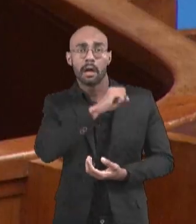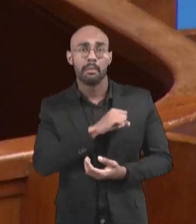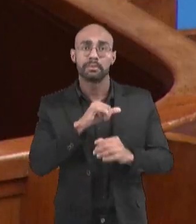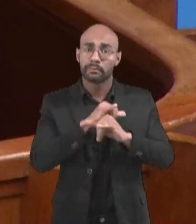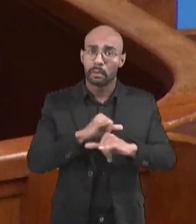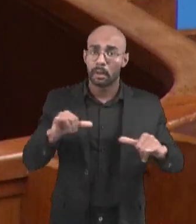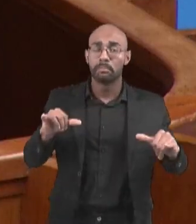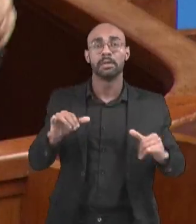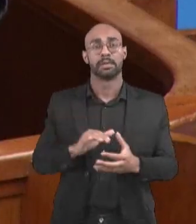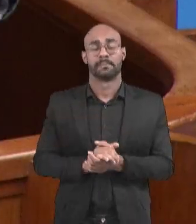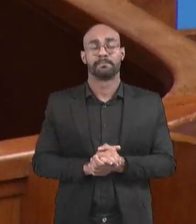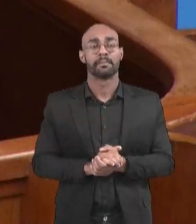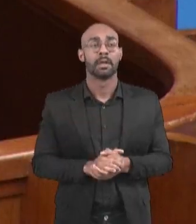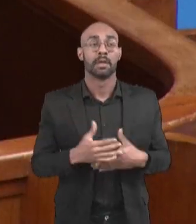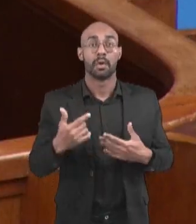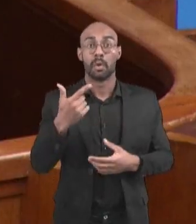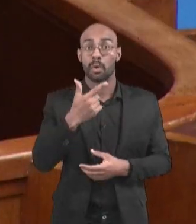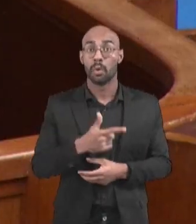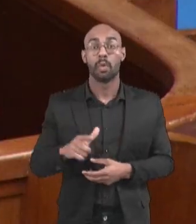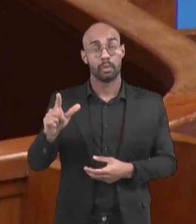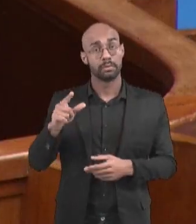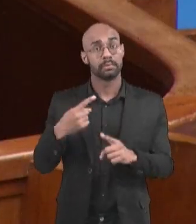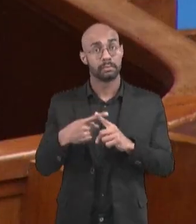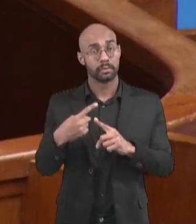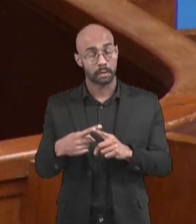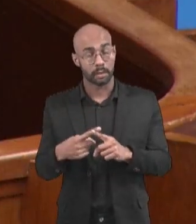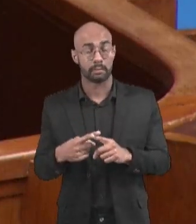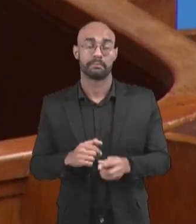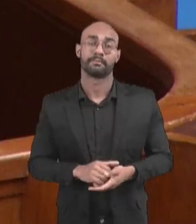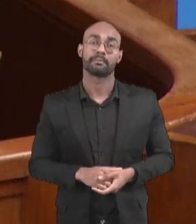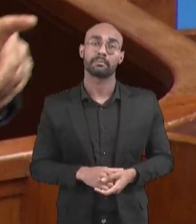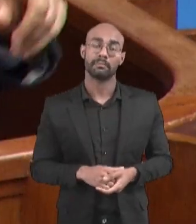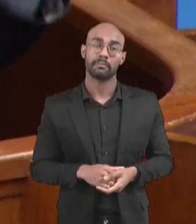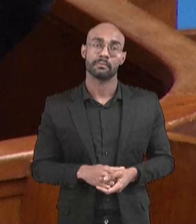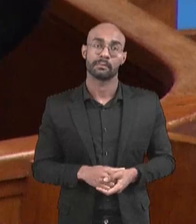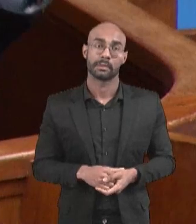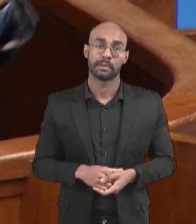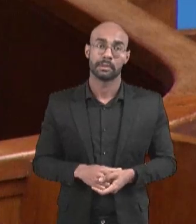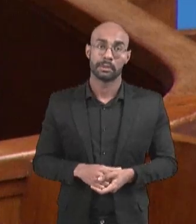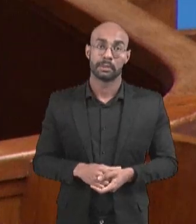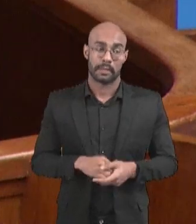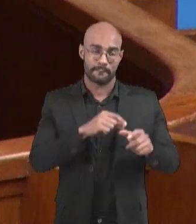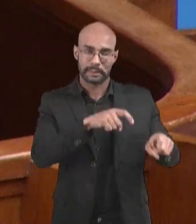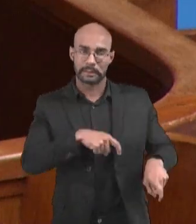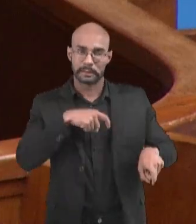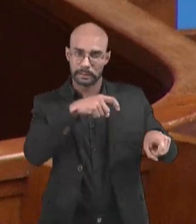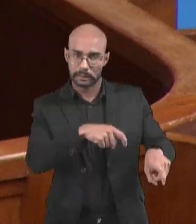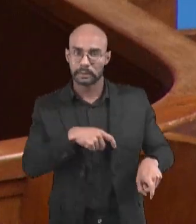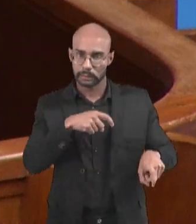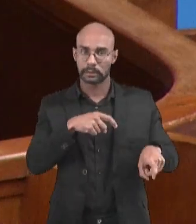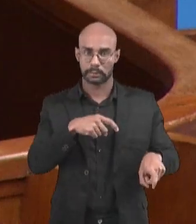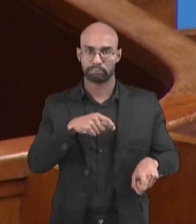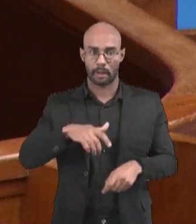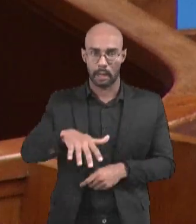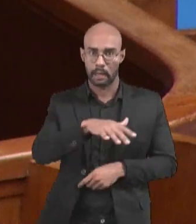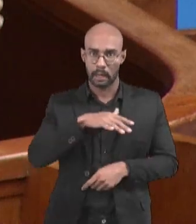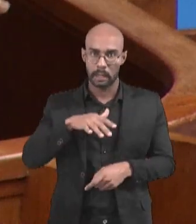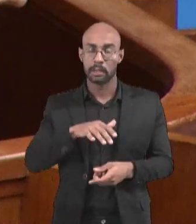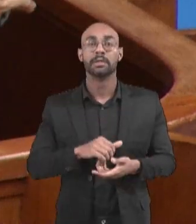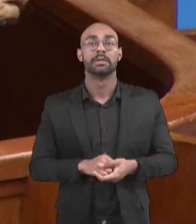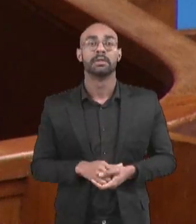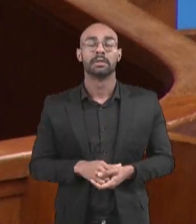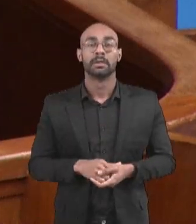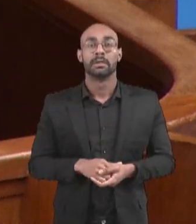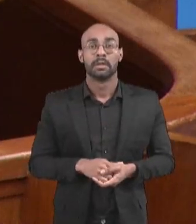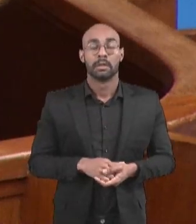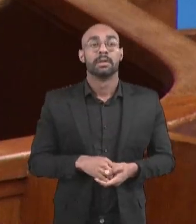aqui. E uma outra coisa grave, deputada. A nossa fazenda, nossas propriedades, para